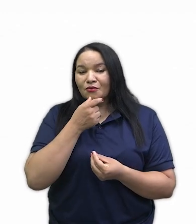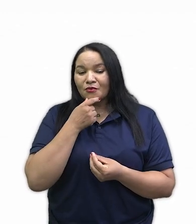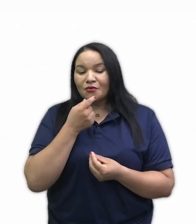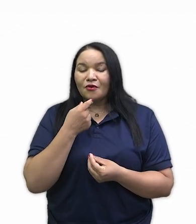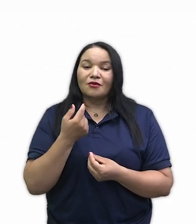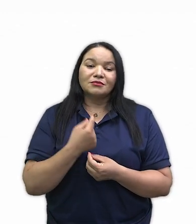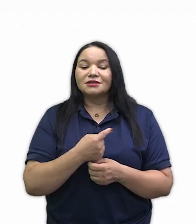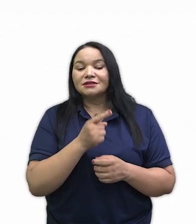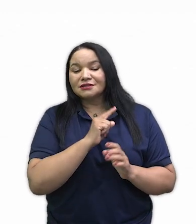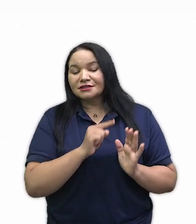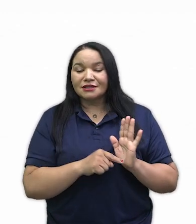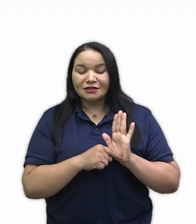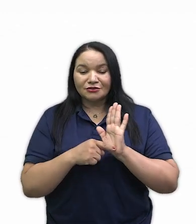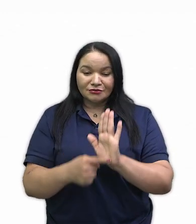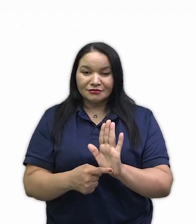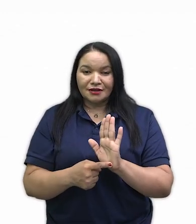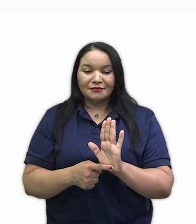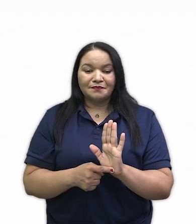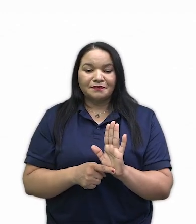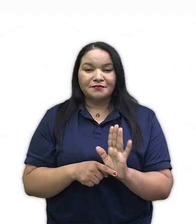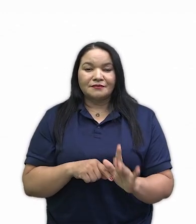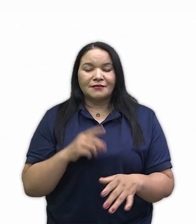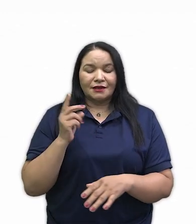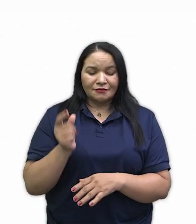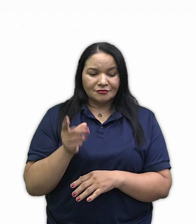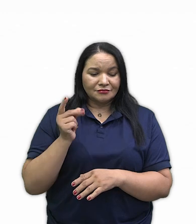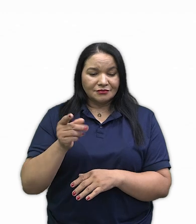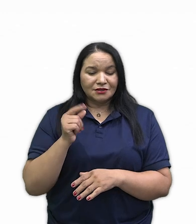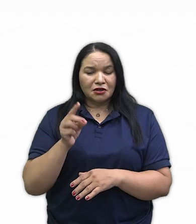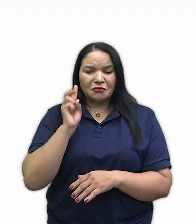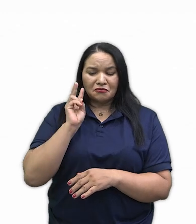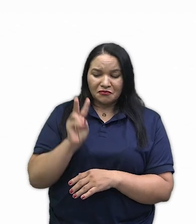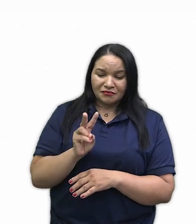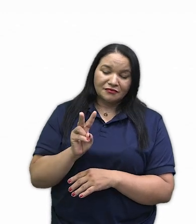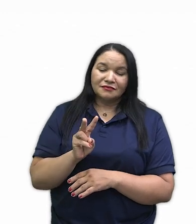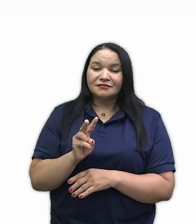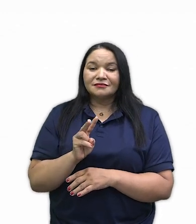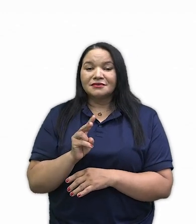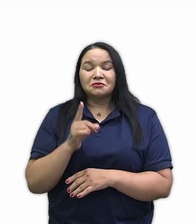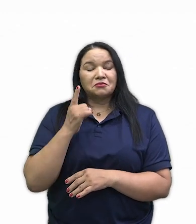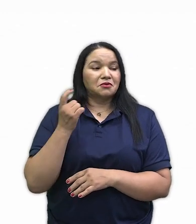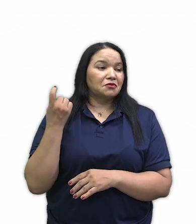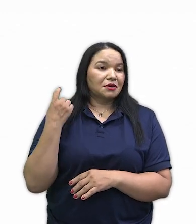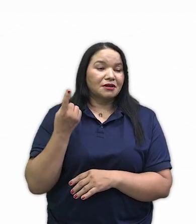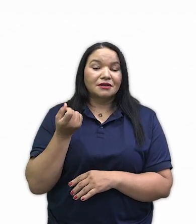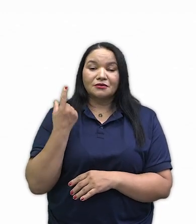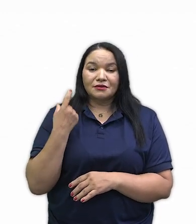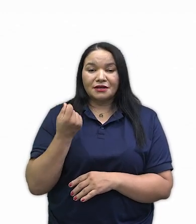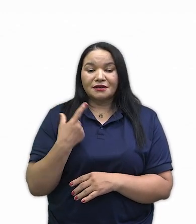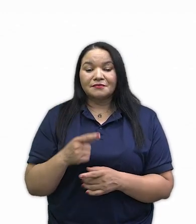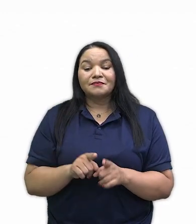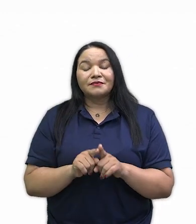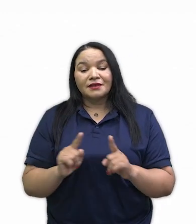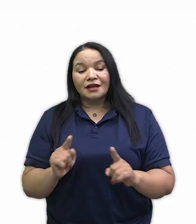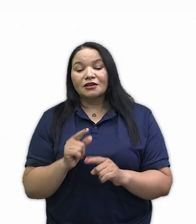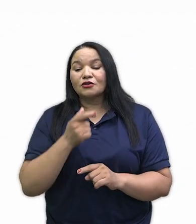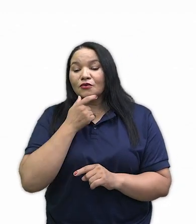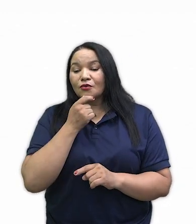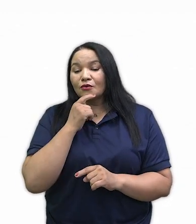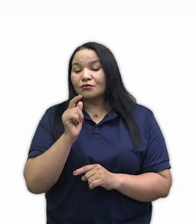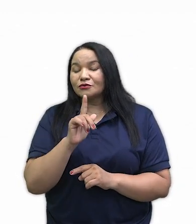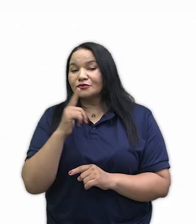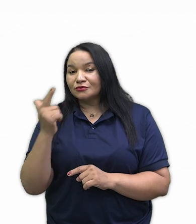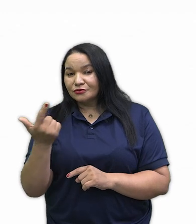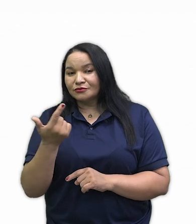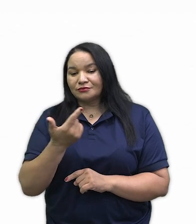mas ele, durante um bom tempo, ele não dá nenhuma moral para ela. Ela recebe o apoio do Scrap,